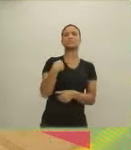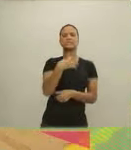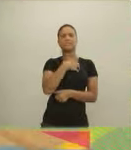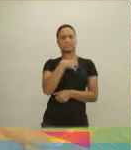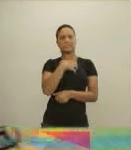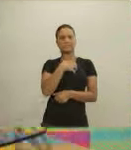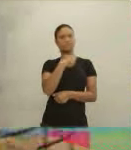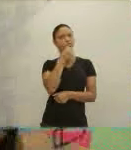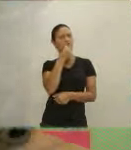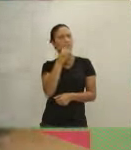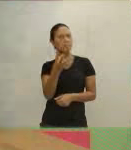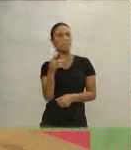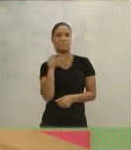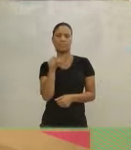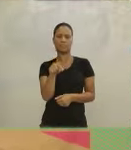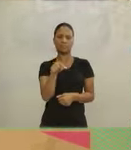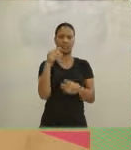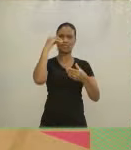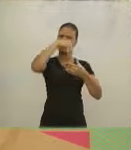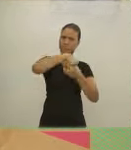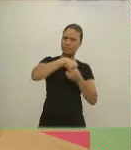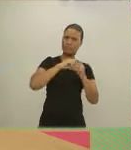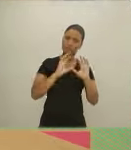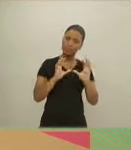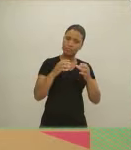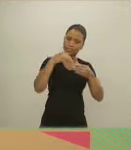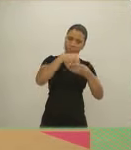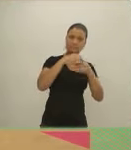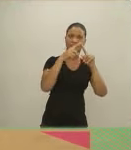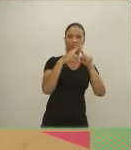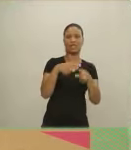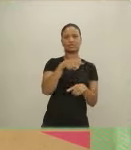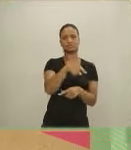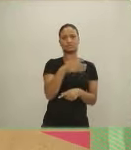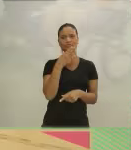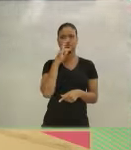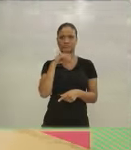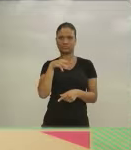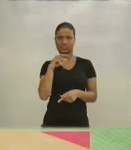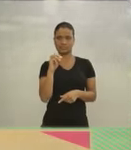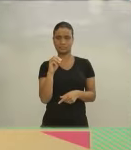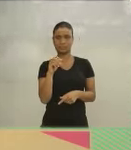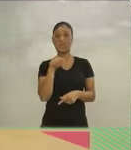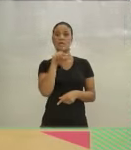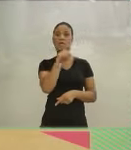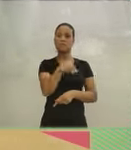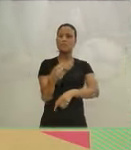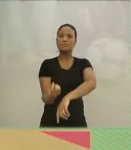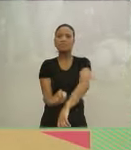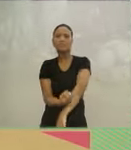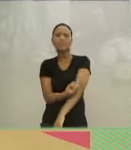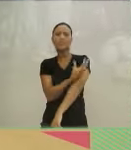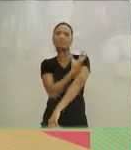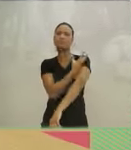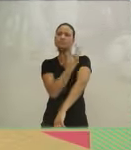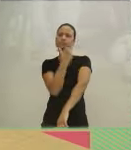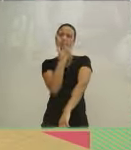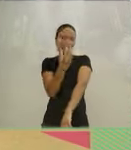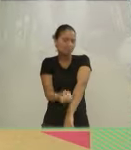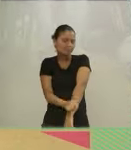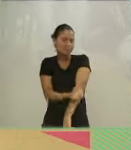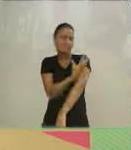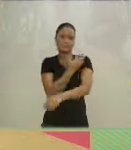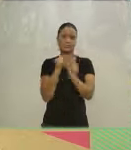sentindo bem em fazer parte do time a emoção